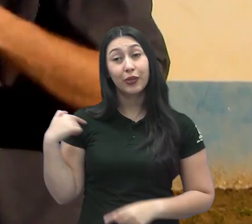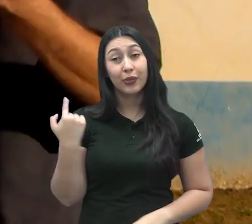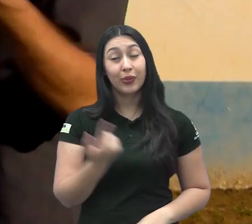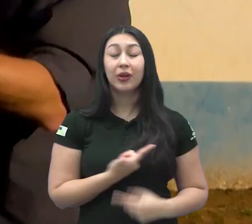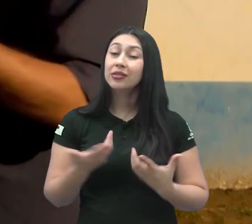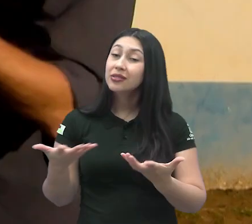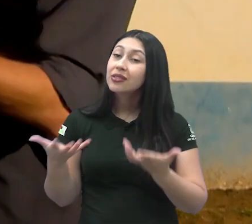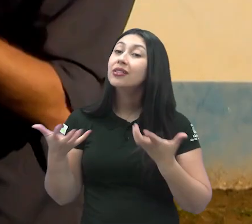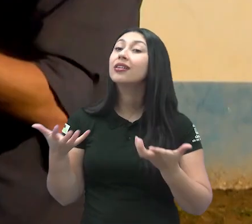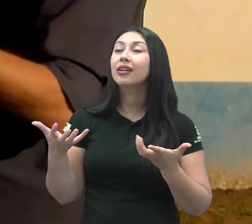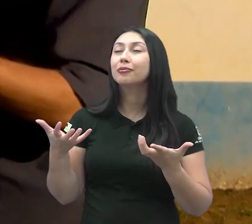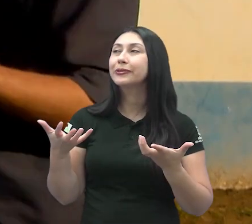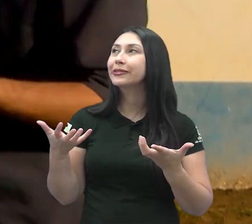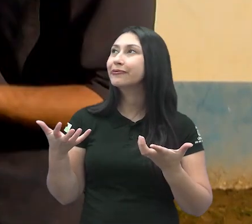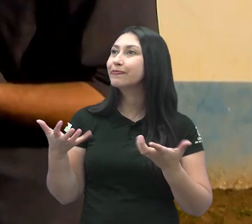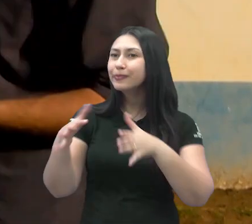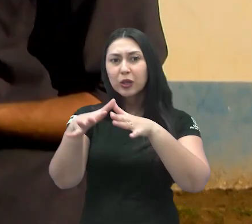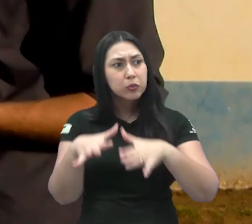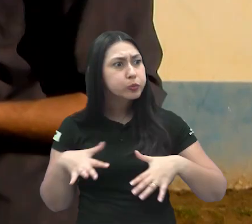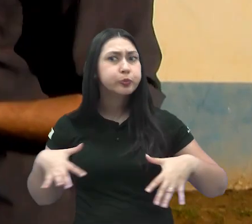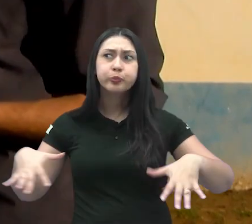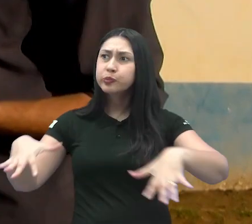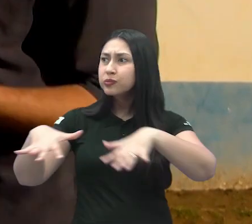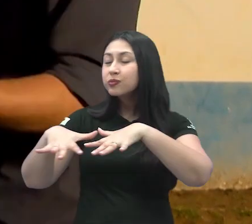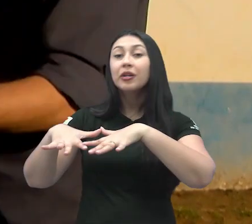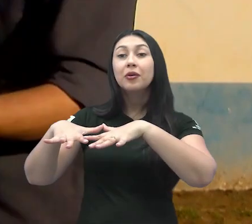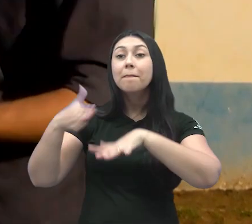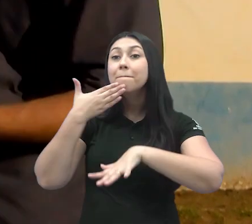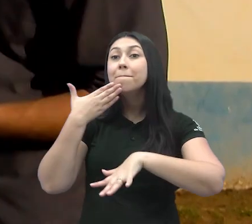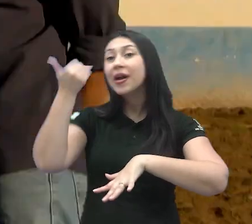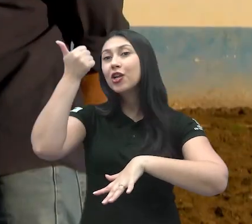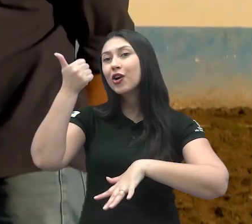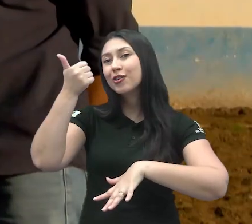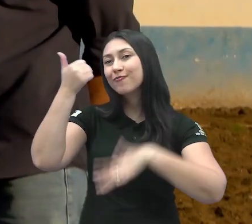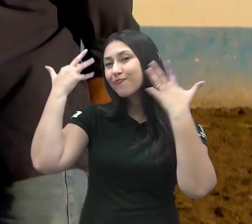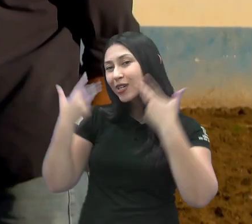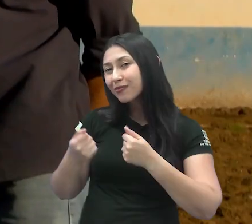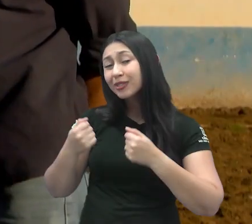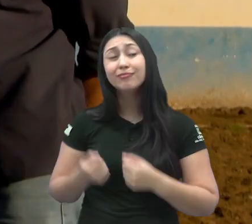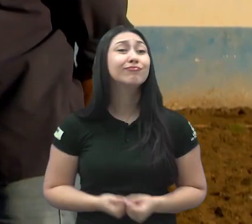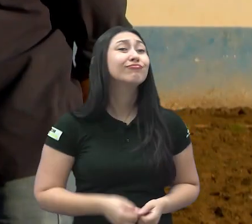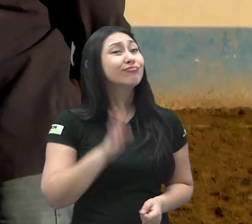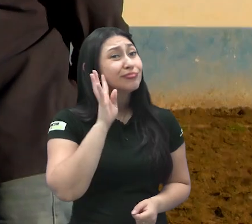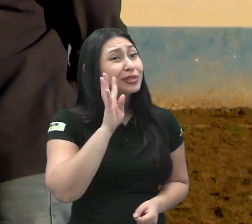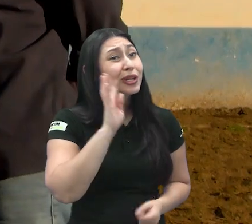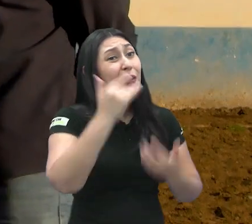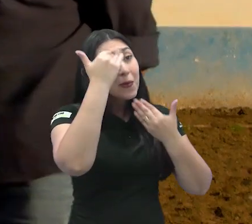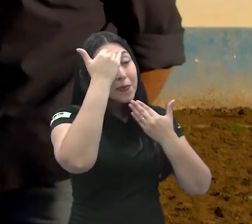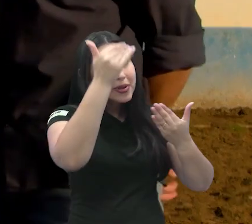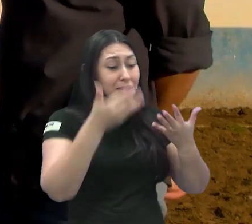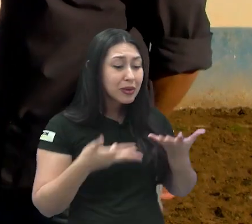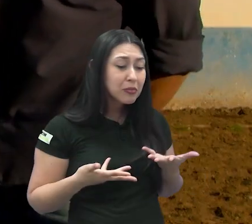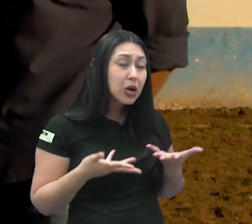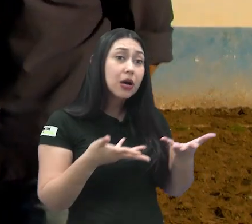deixar todo esse meio que o animal vive cada vez melhor para ele mesmo. Show de bola, Alan. Muito obrigada por receber a